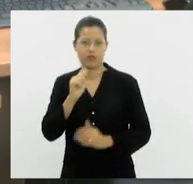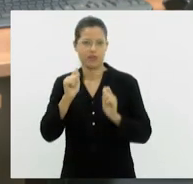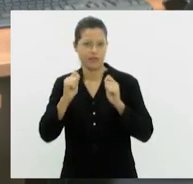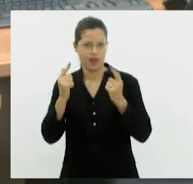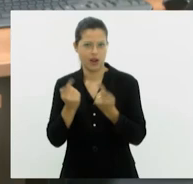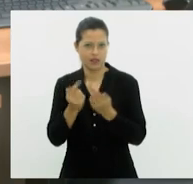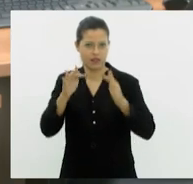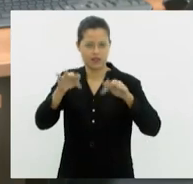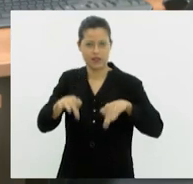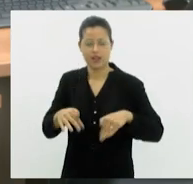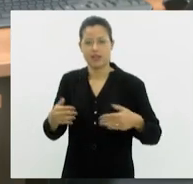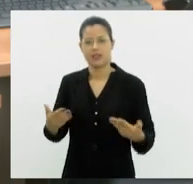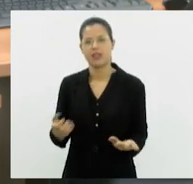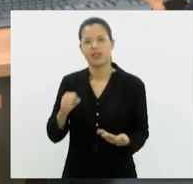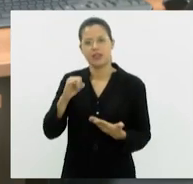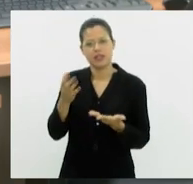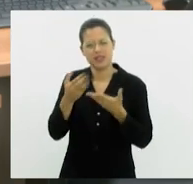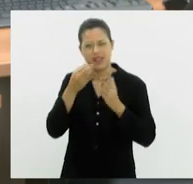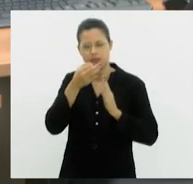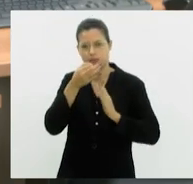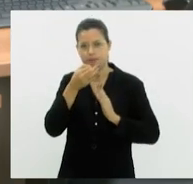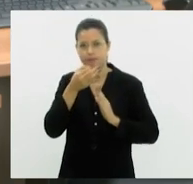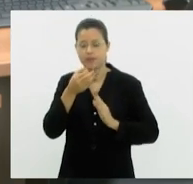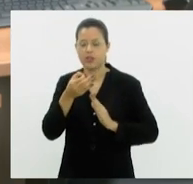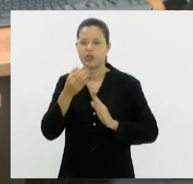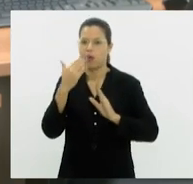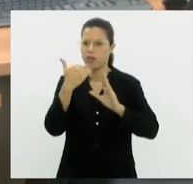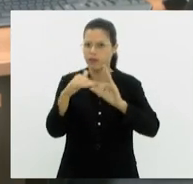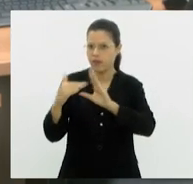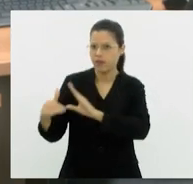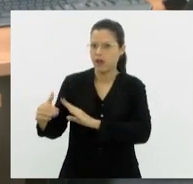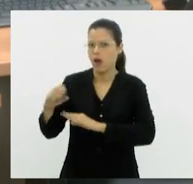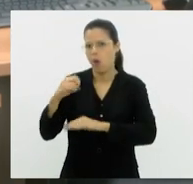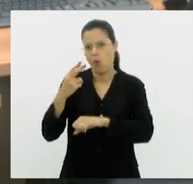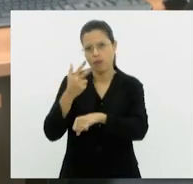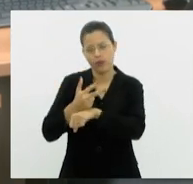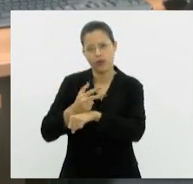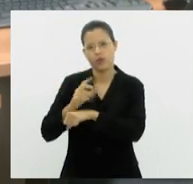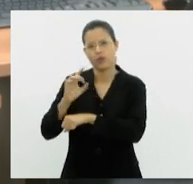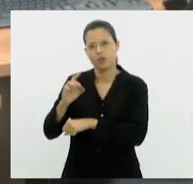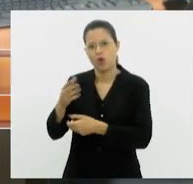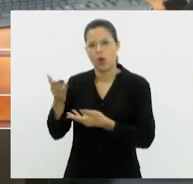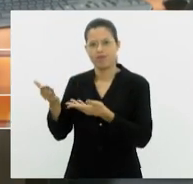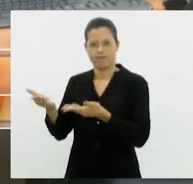aqui. Se você quiser enviar sugestões ou vídeos aí da sua cidade, é só acessar nosso e-mail